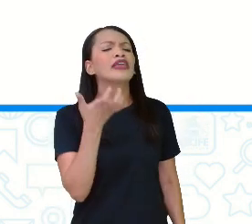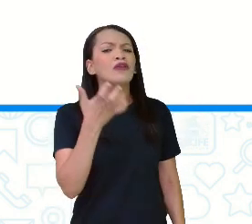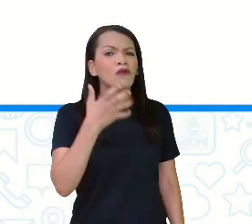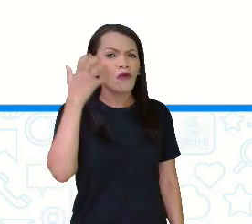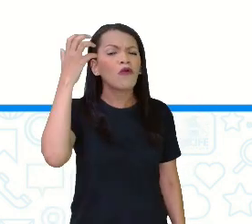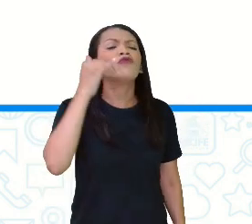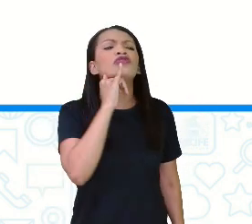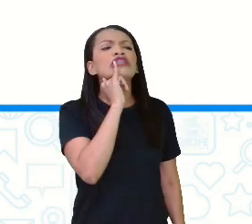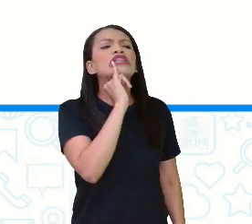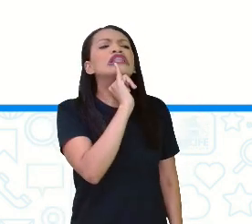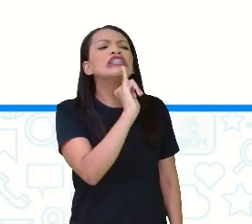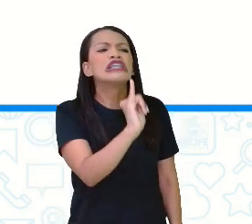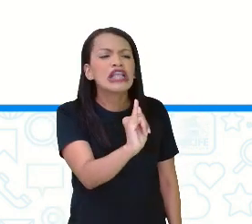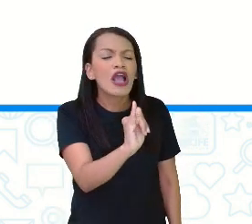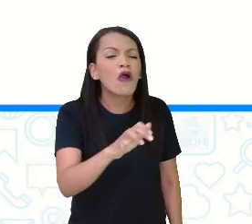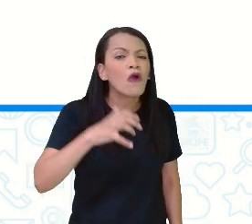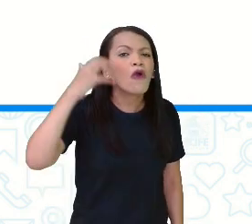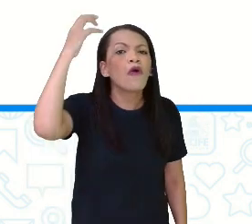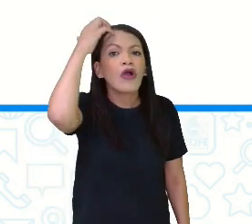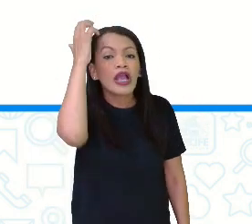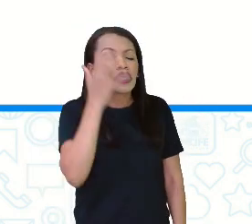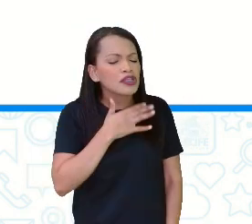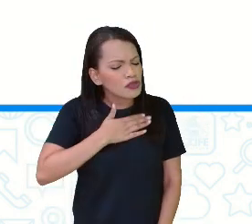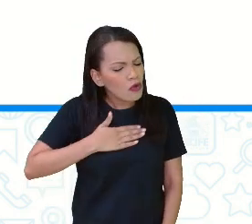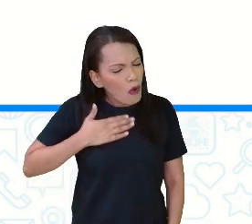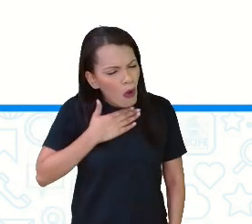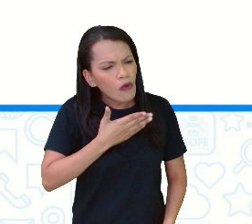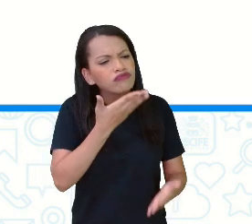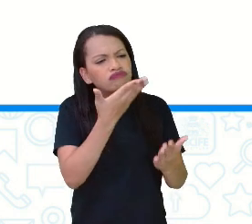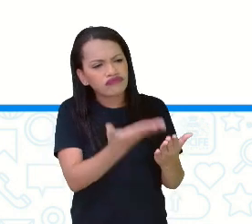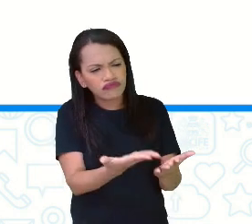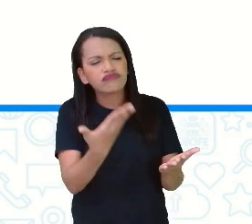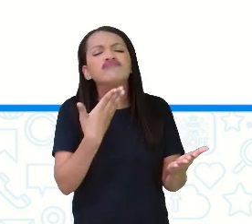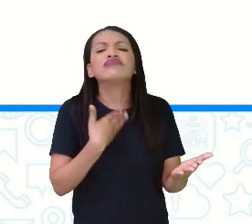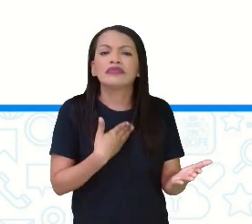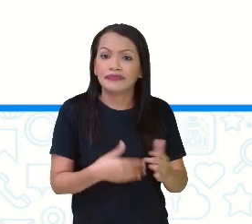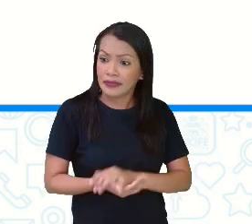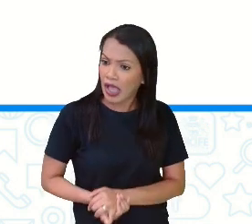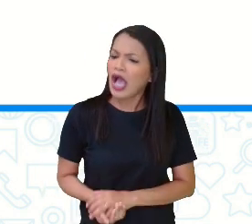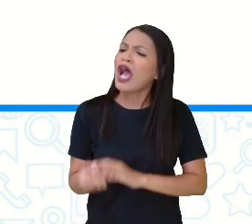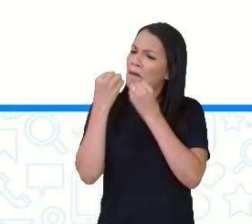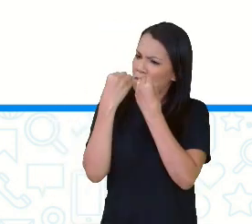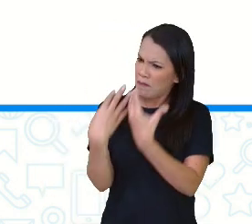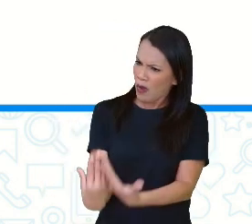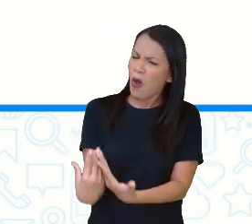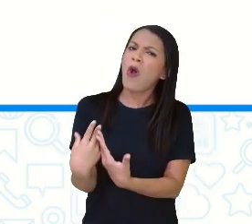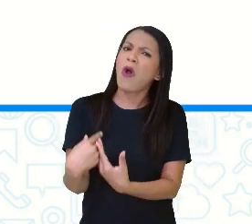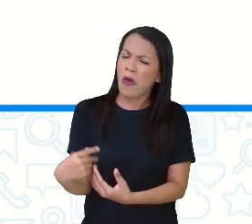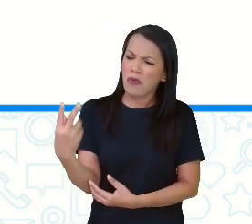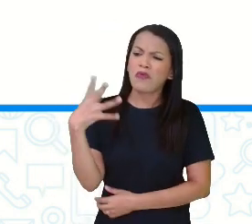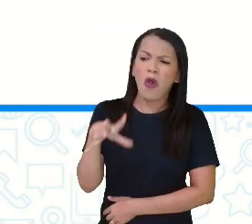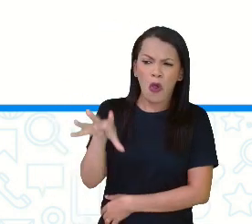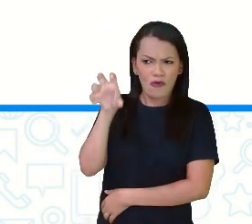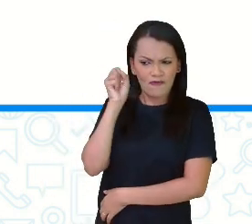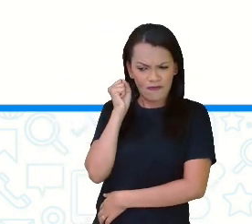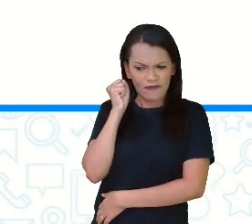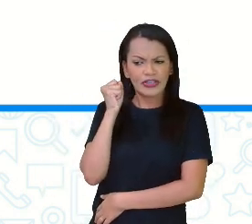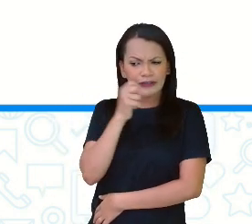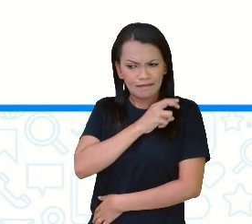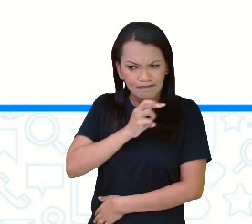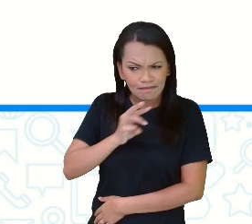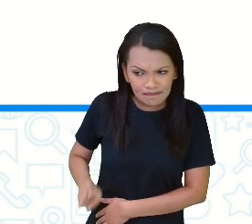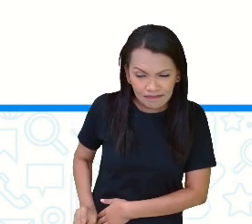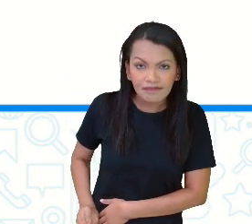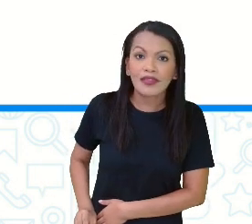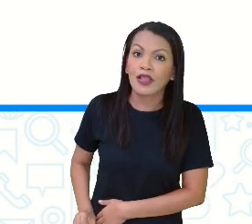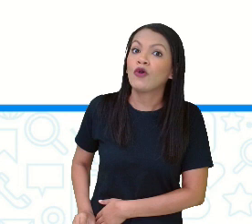que direi ao rei o quanto gosto de seu trabalho. Ficamos honrados em ouvir tais palavras dos vossos lábios, senhor ministro,